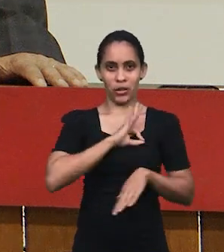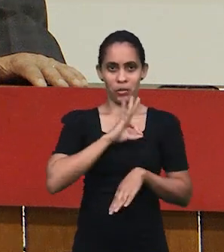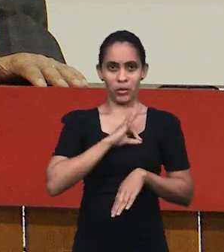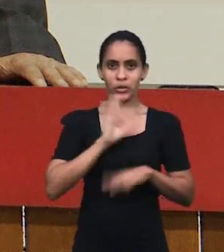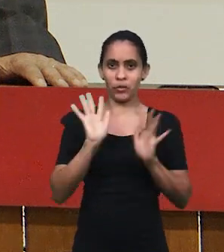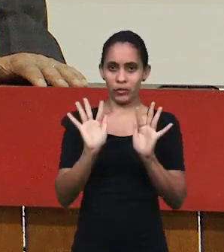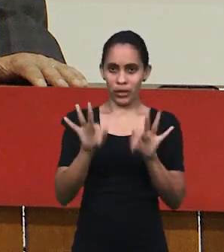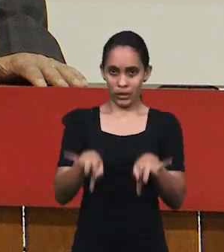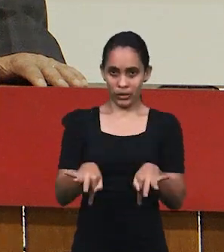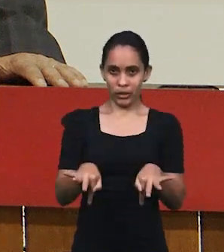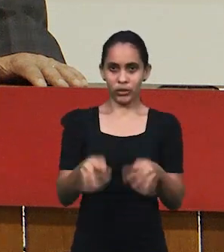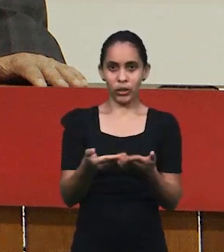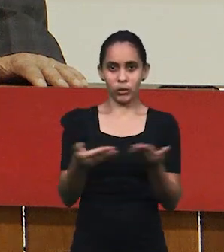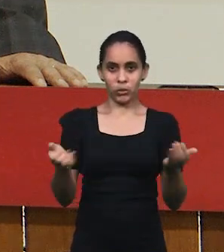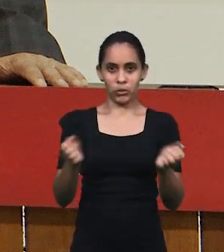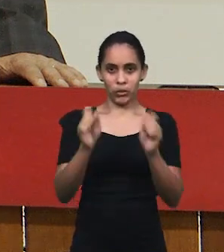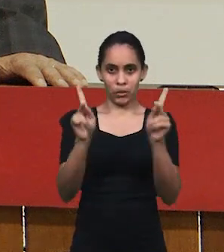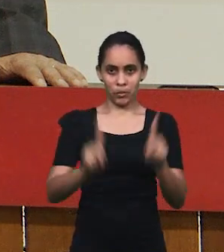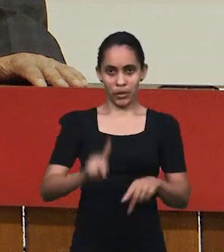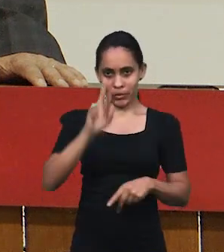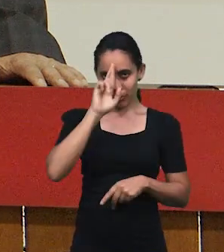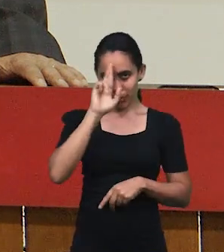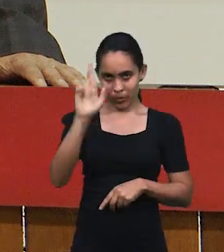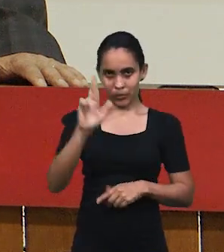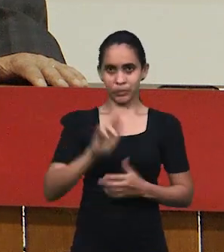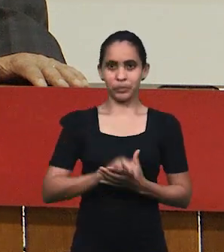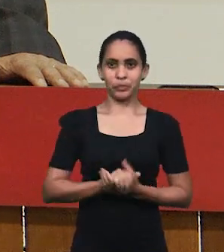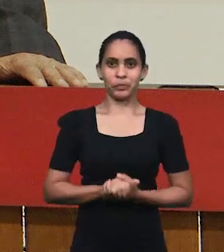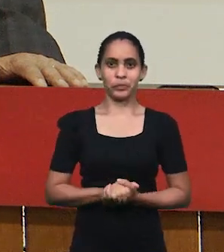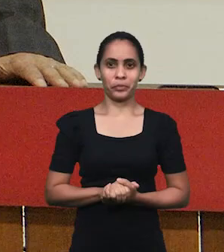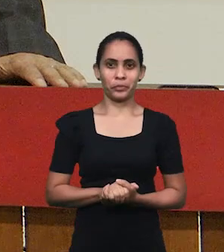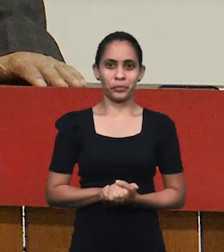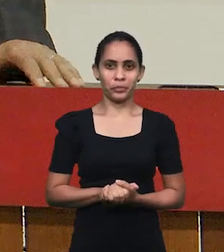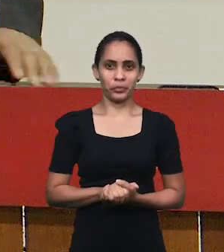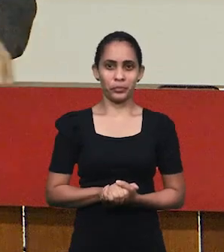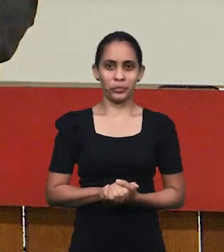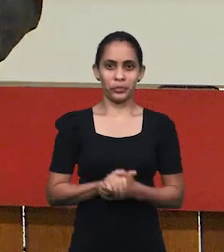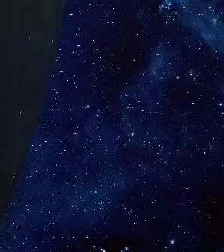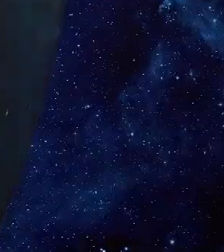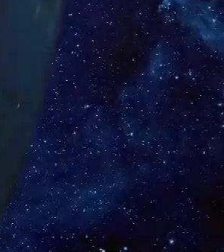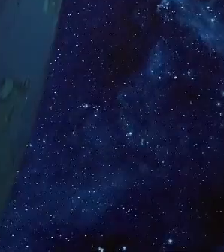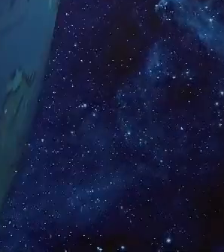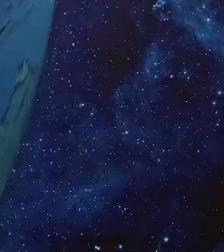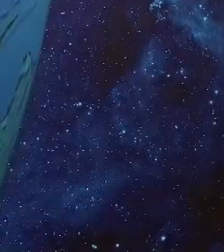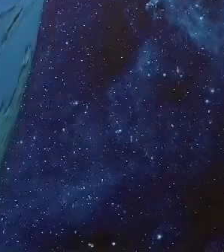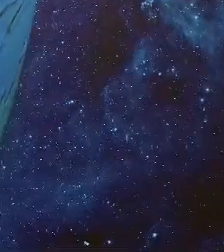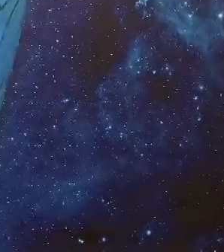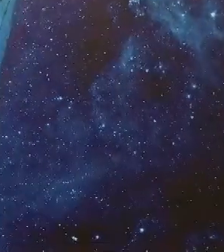soldados. Assim nós estamos encerrados, e a todos a paz do Senhor.